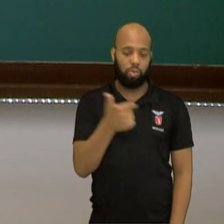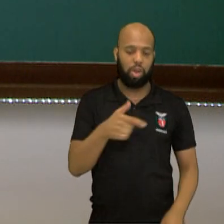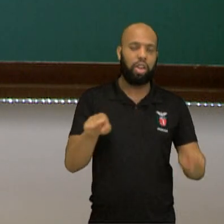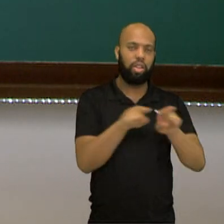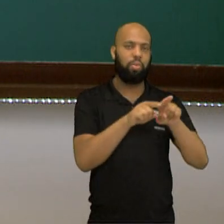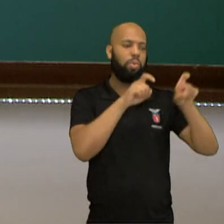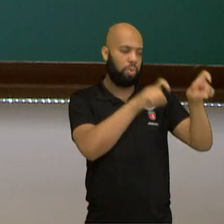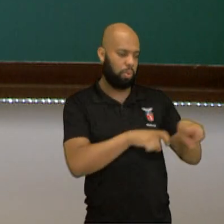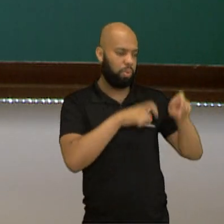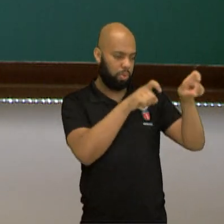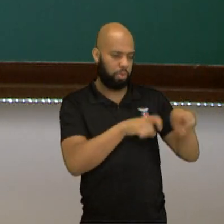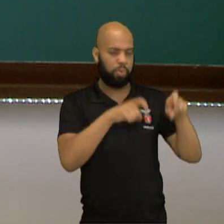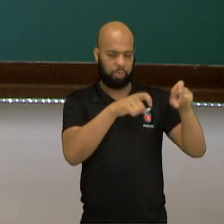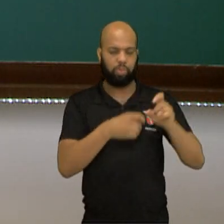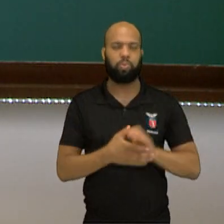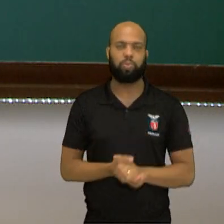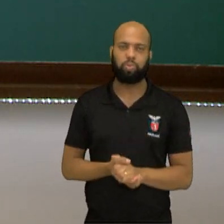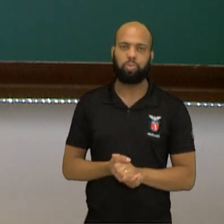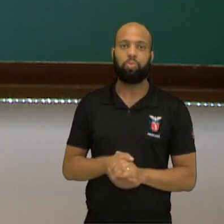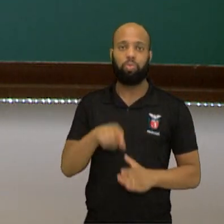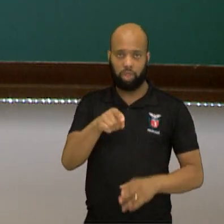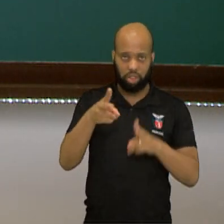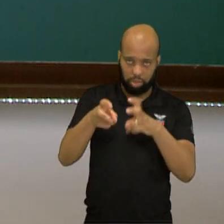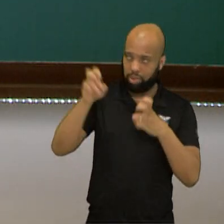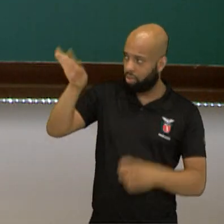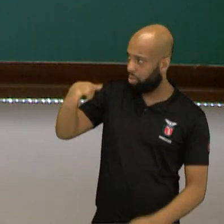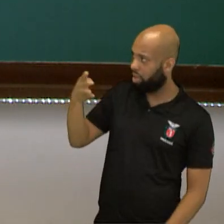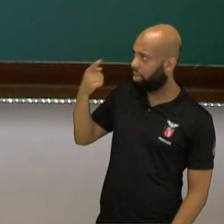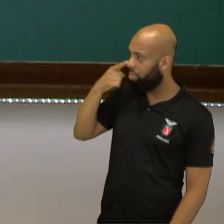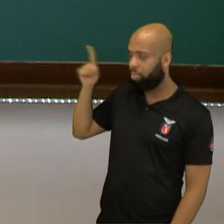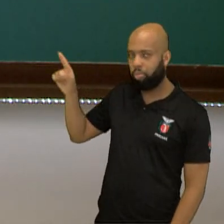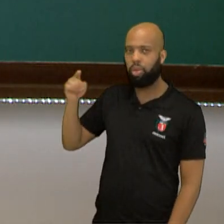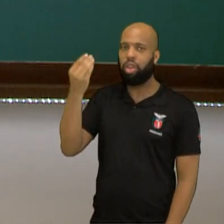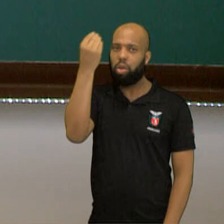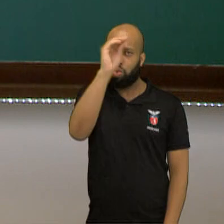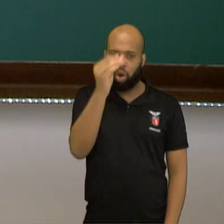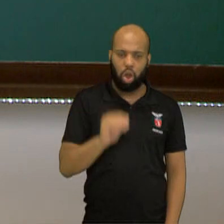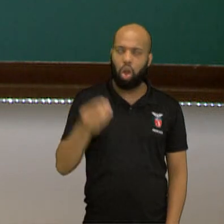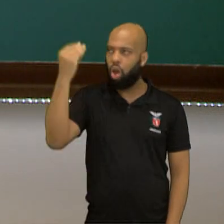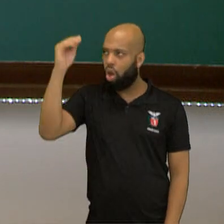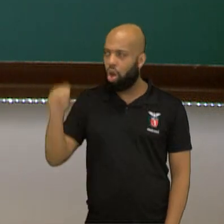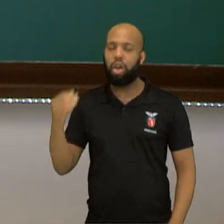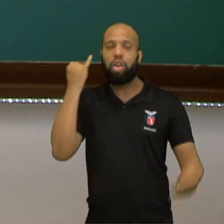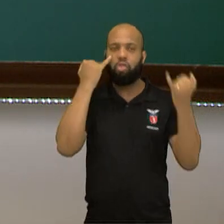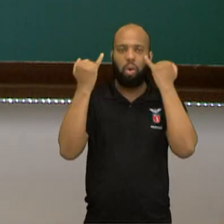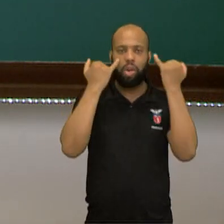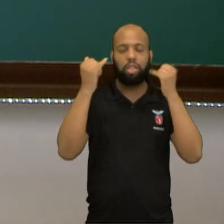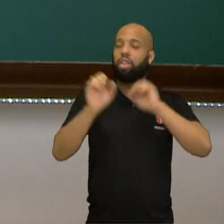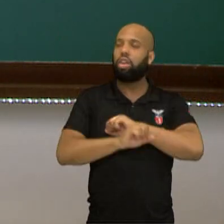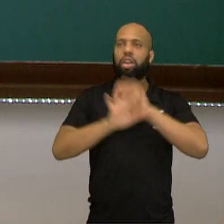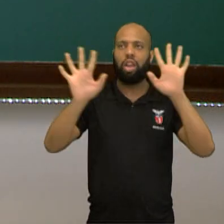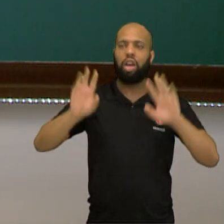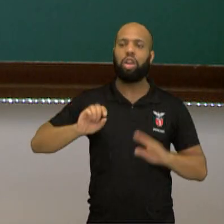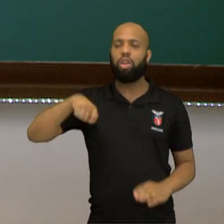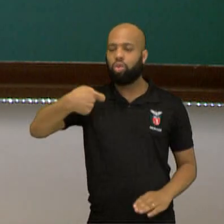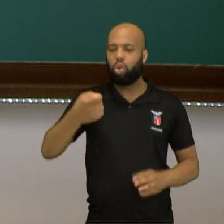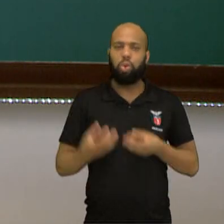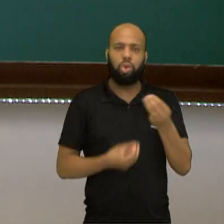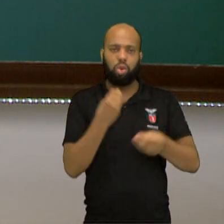crescimento da agricultura. Percebeu que essas tabelas aí, colocando esses números bem claros, crescimento da